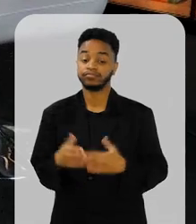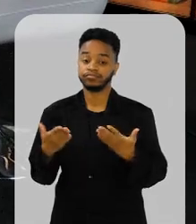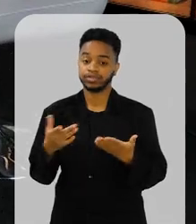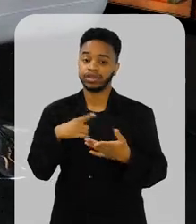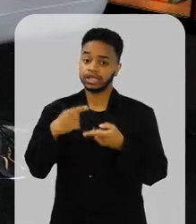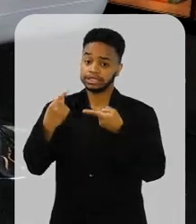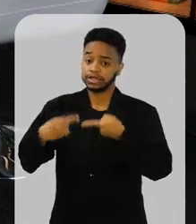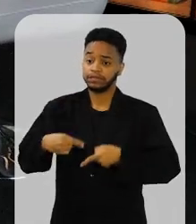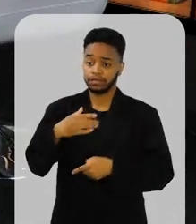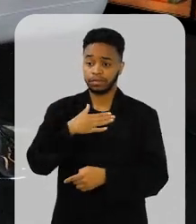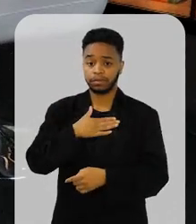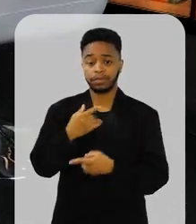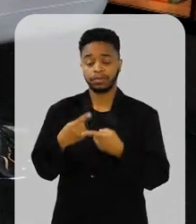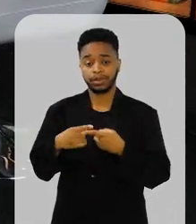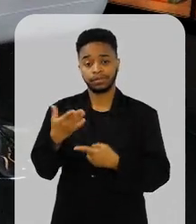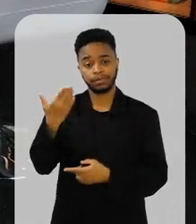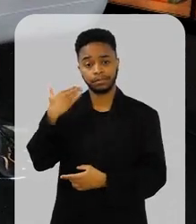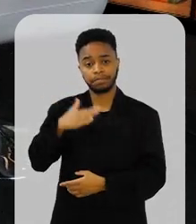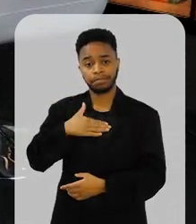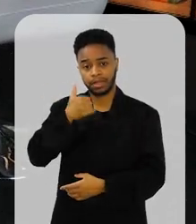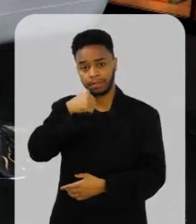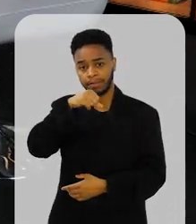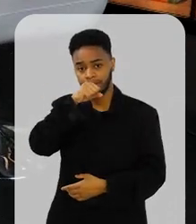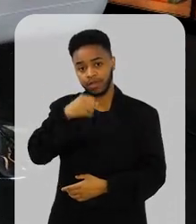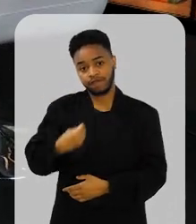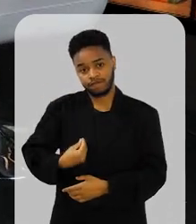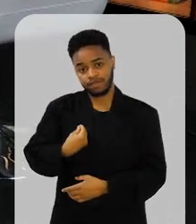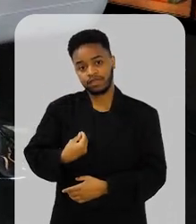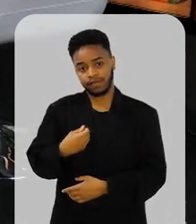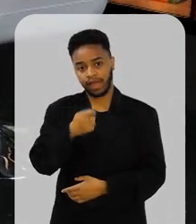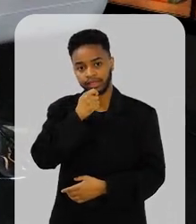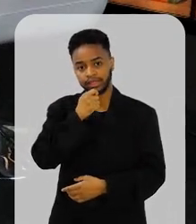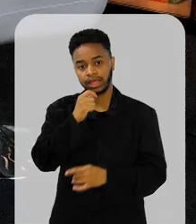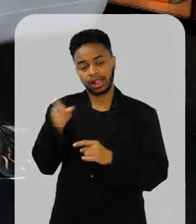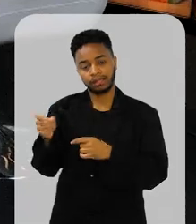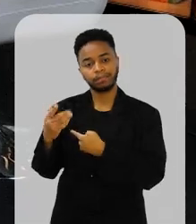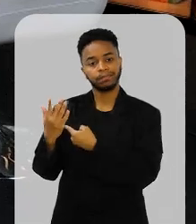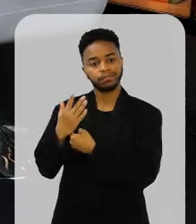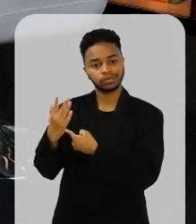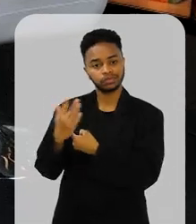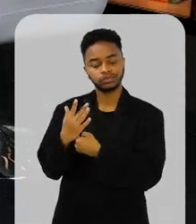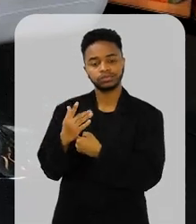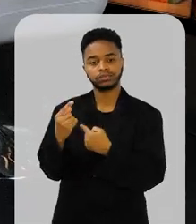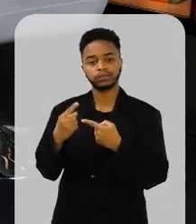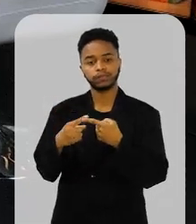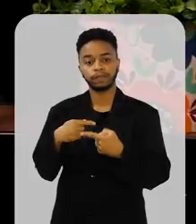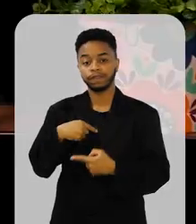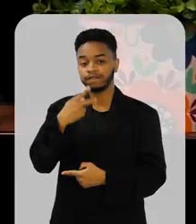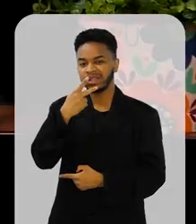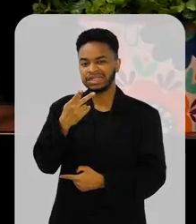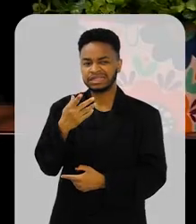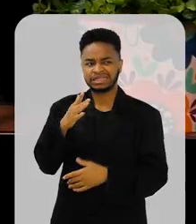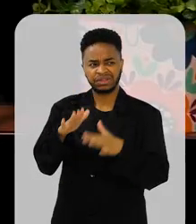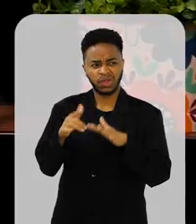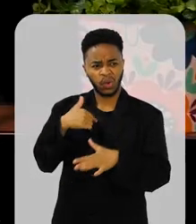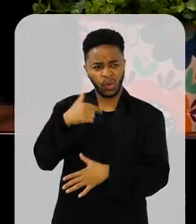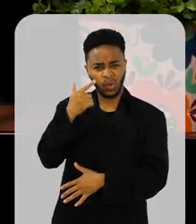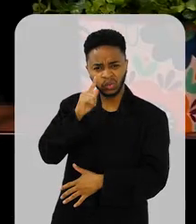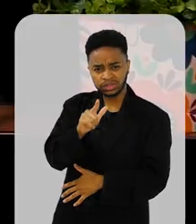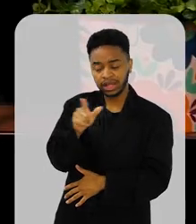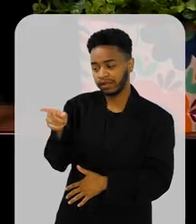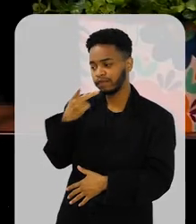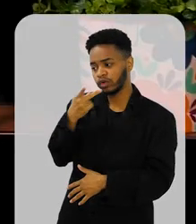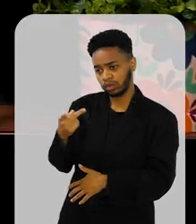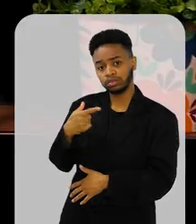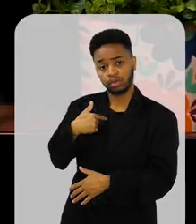foi um desafio para mim. Minha mãe ainda era viva. Minha mãe me ajudou muito. Porque eu falava, mãe, será que eu vou conseguir? Vai